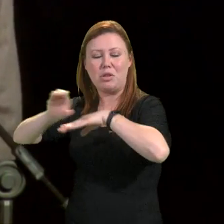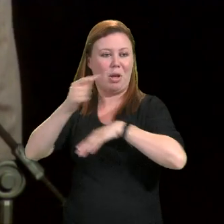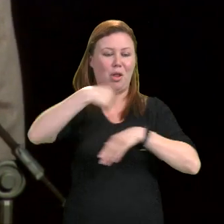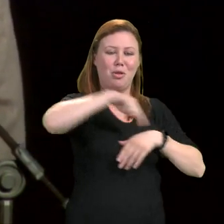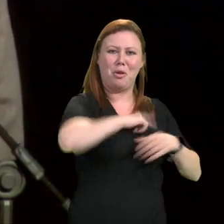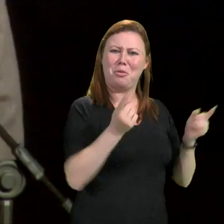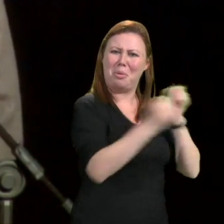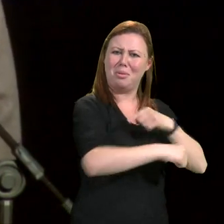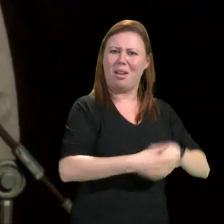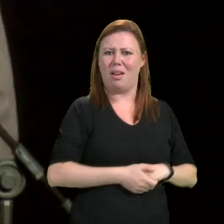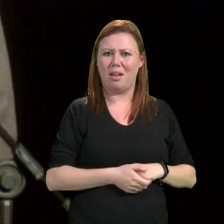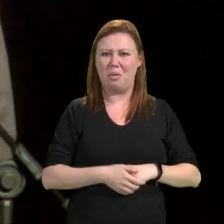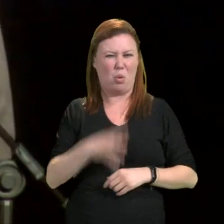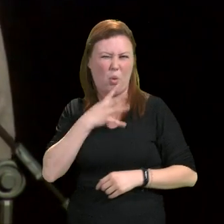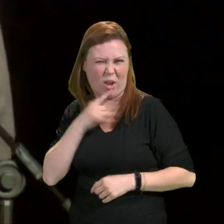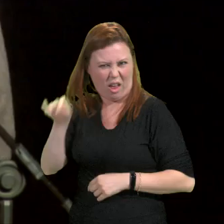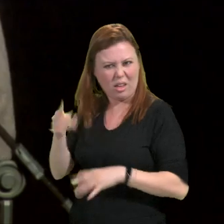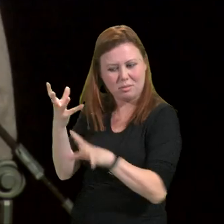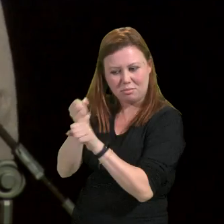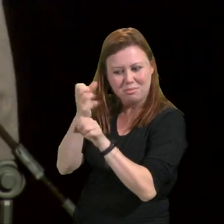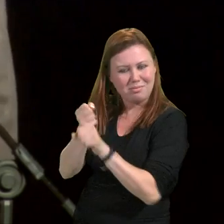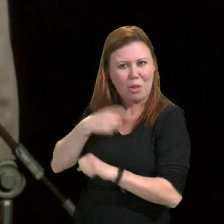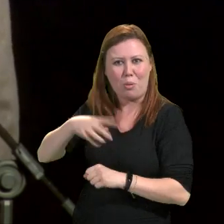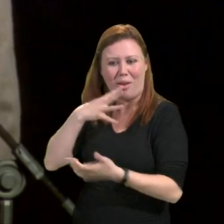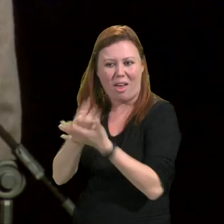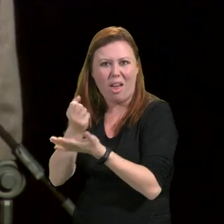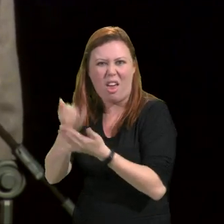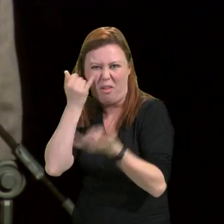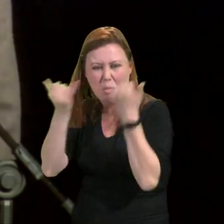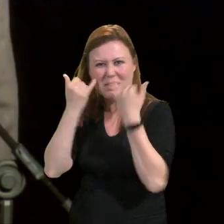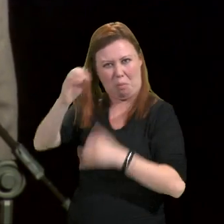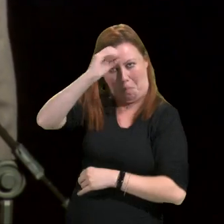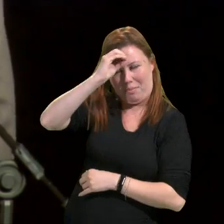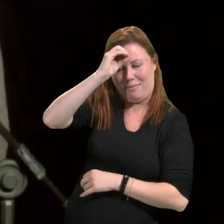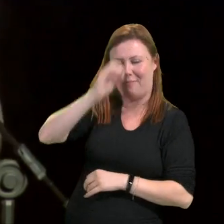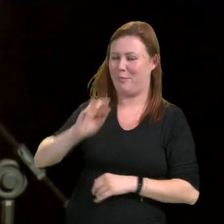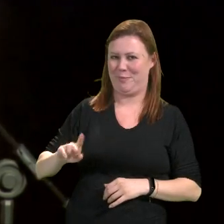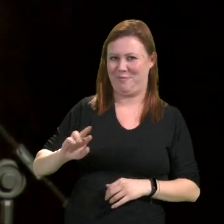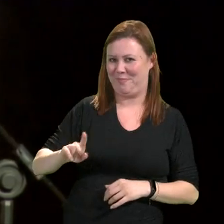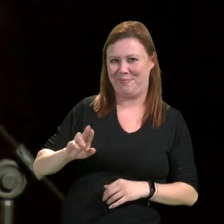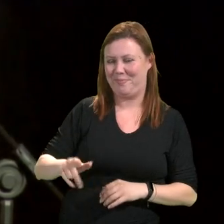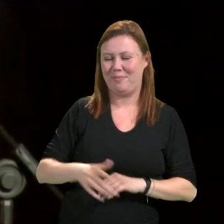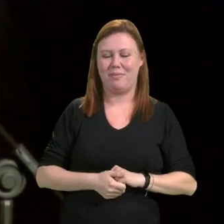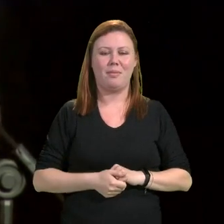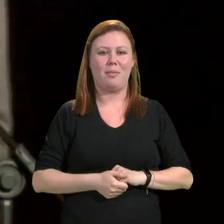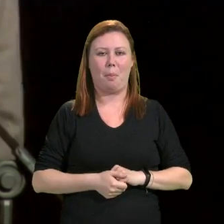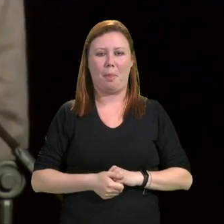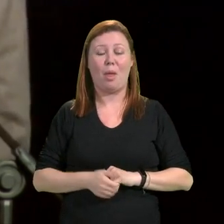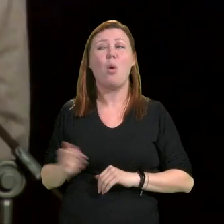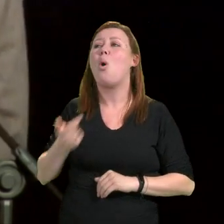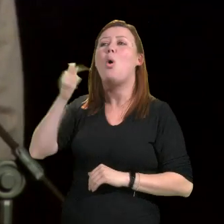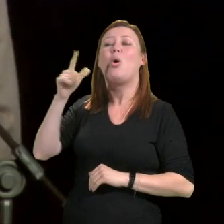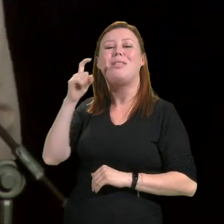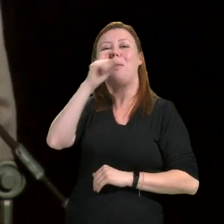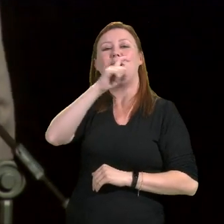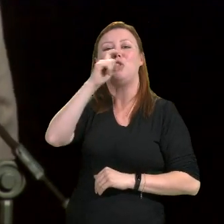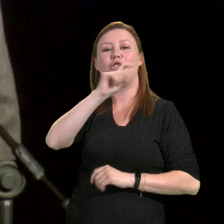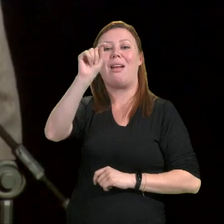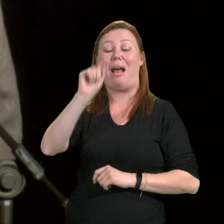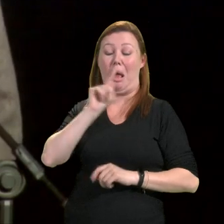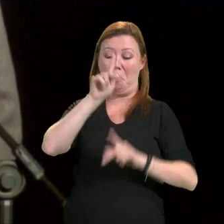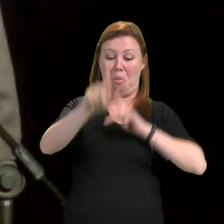dados. Certamente não é. Não é também a outra mentira que a população não apoia